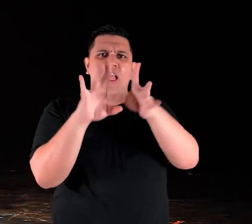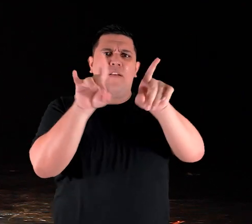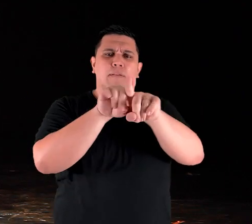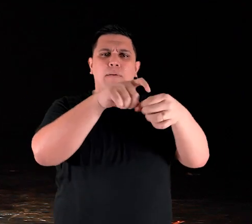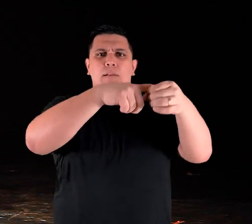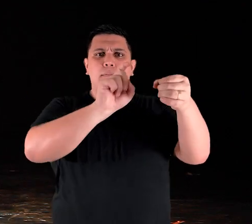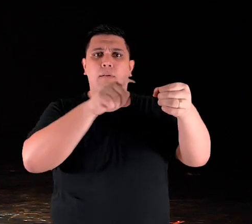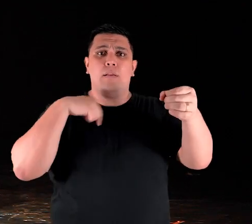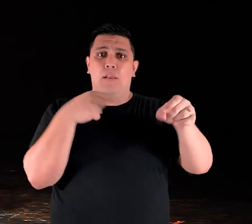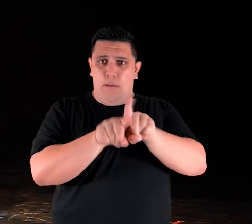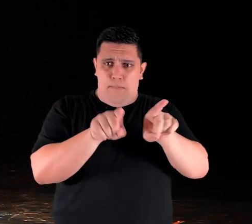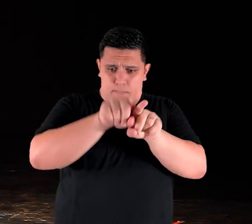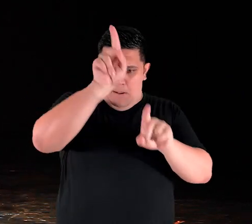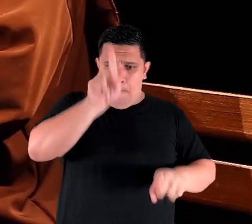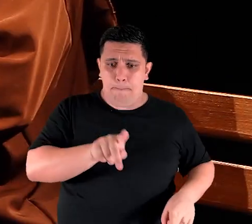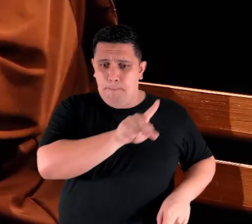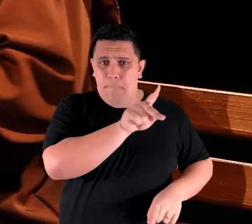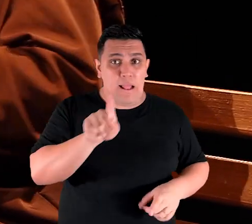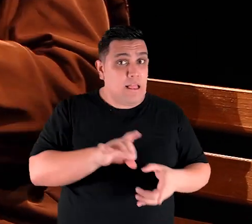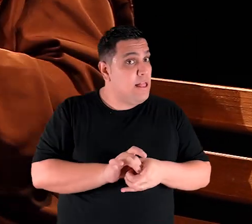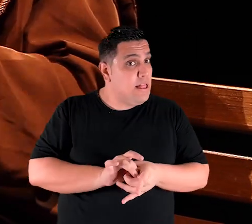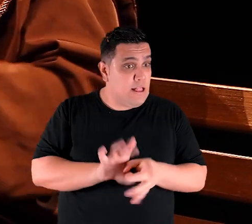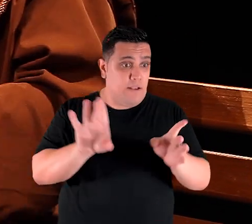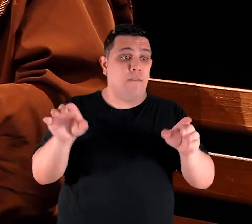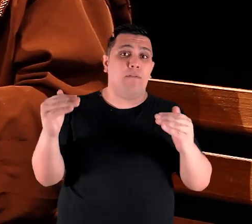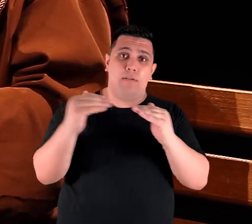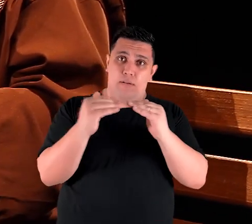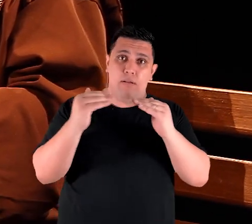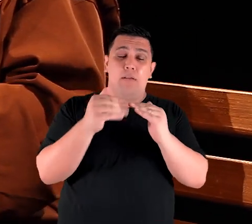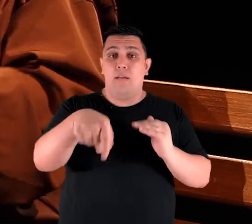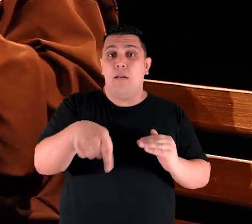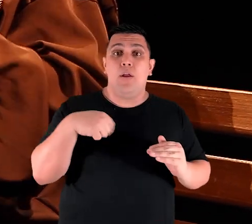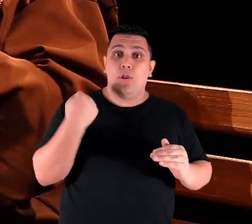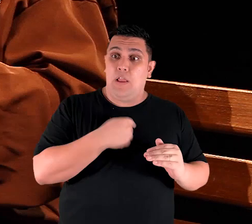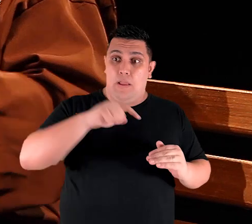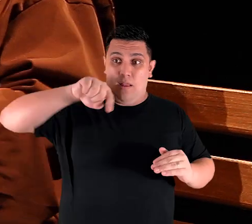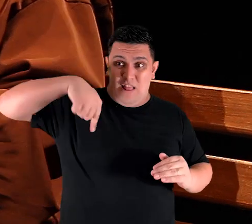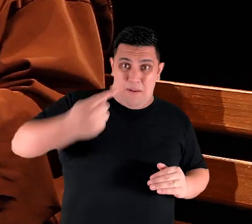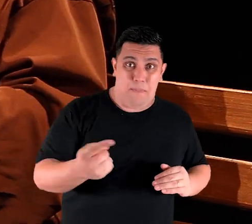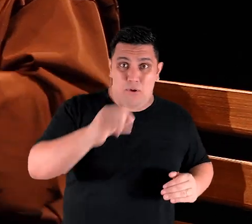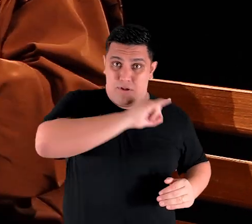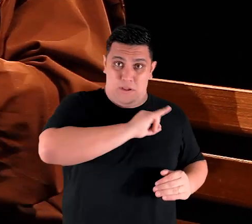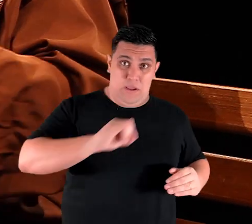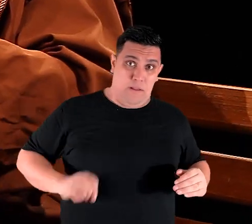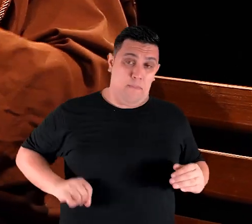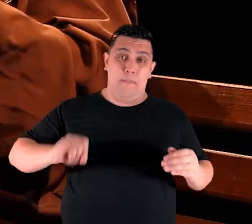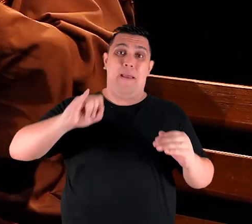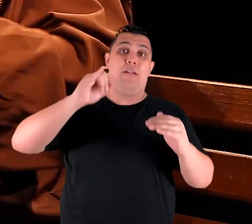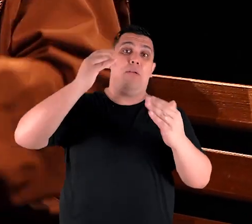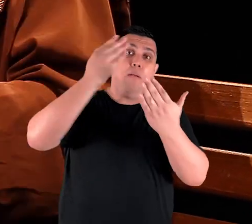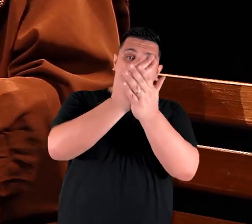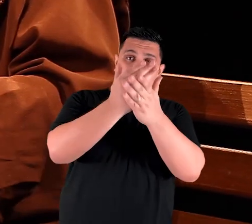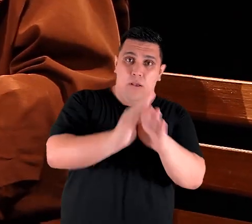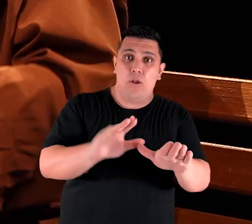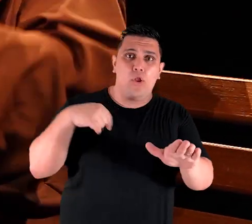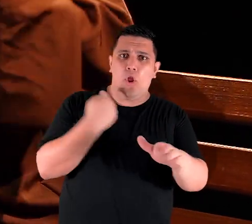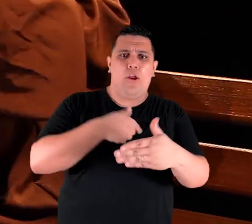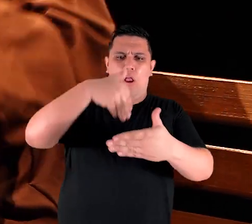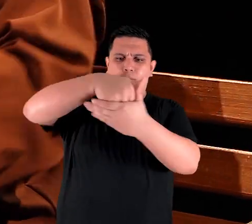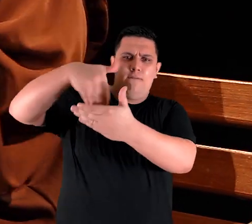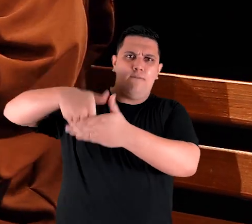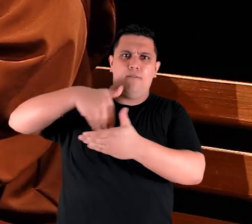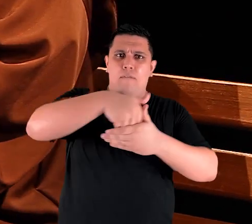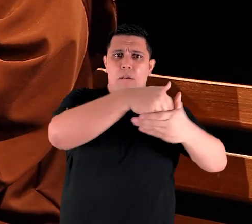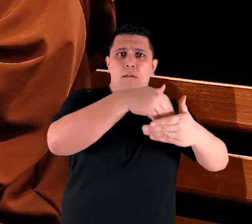confederados também livres. Após a derrubada do Império, faríamos votações livres para eleger as